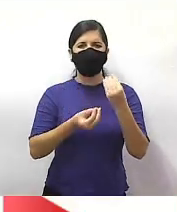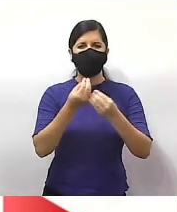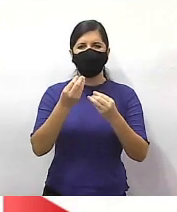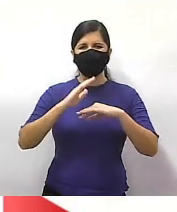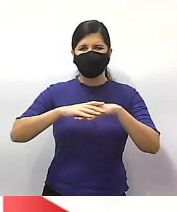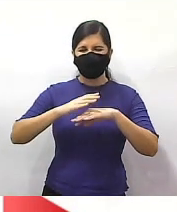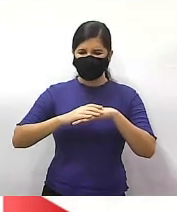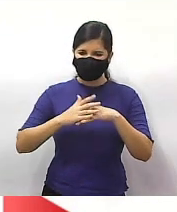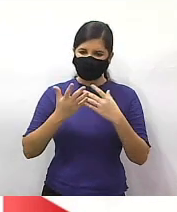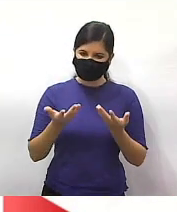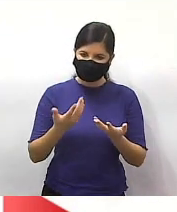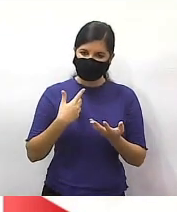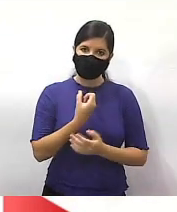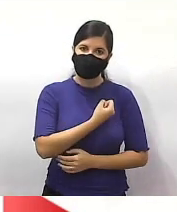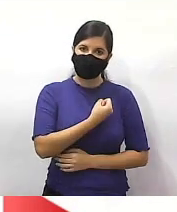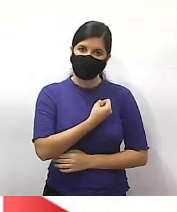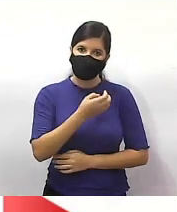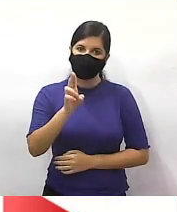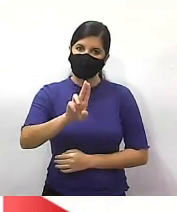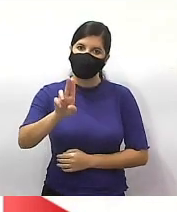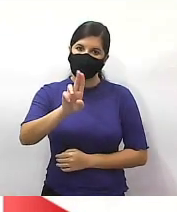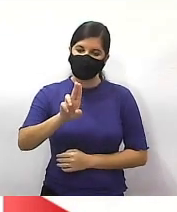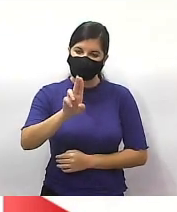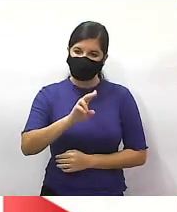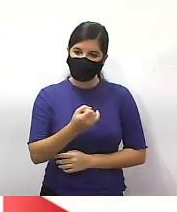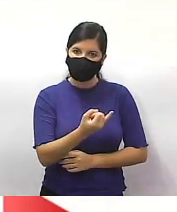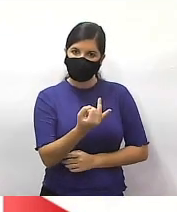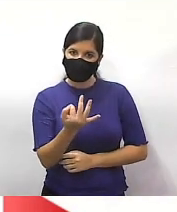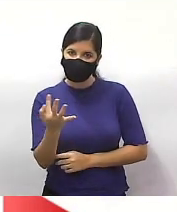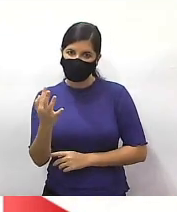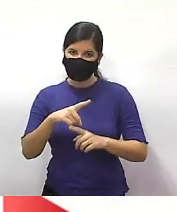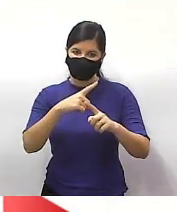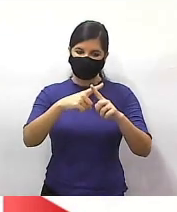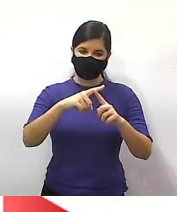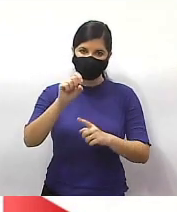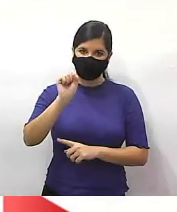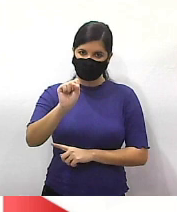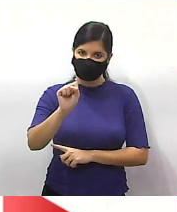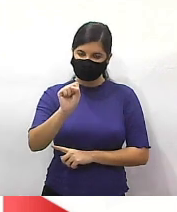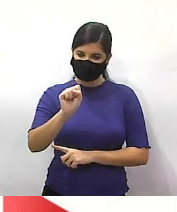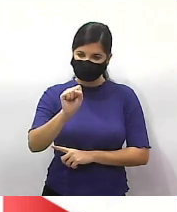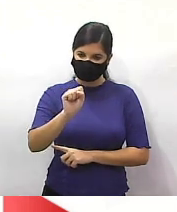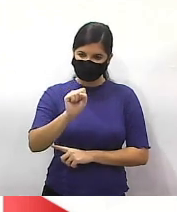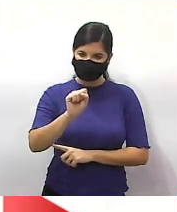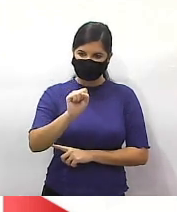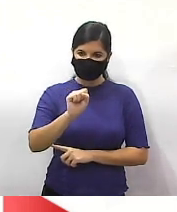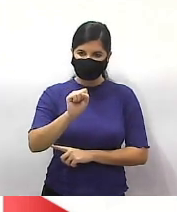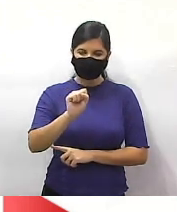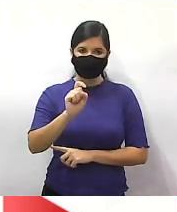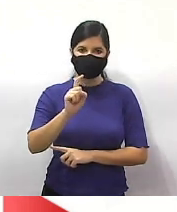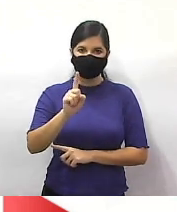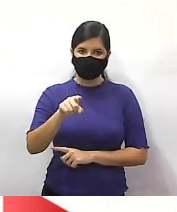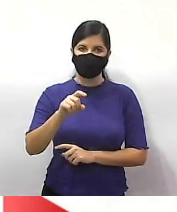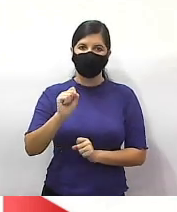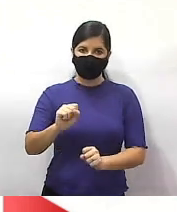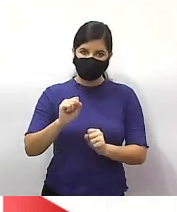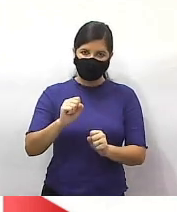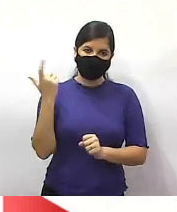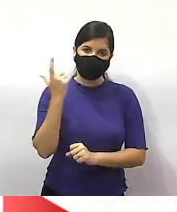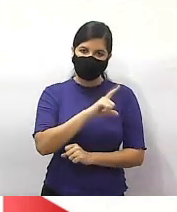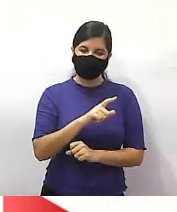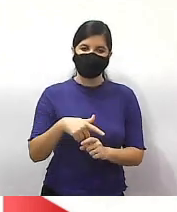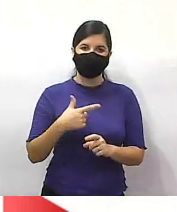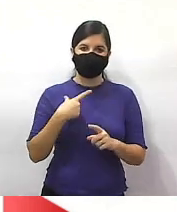aí, ó. Os números utilizados por Joana para contar são múltiplos de 8, como eu acabei de falar, tá bom? Pois podem ser